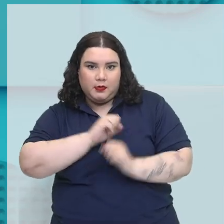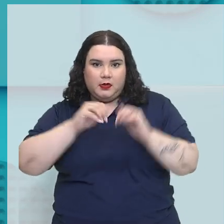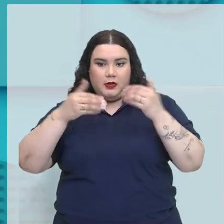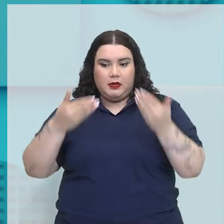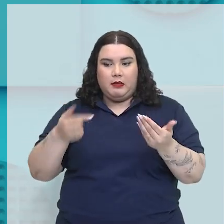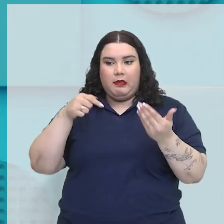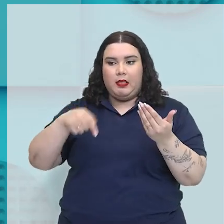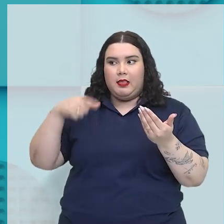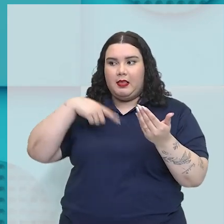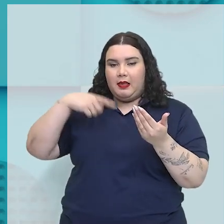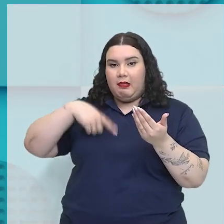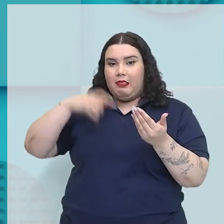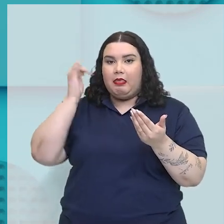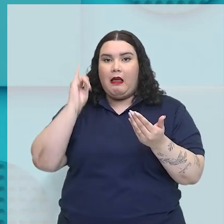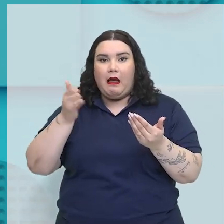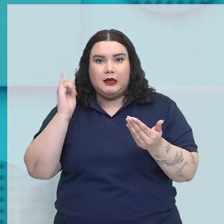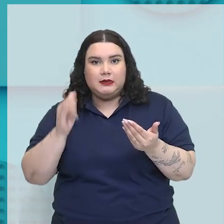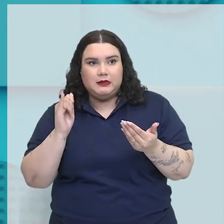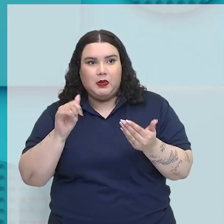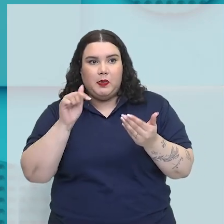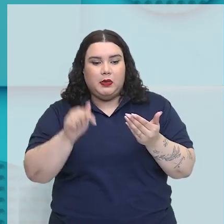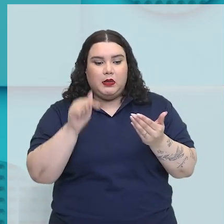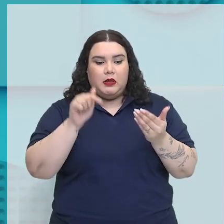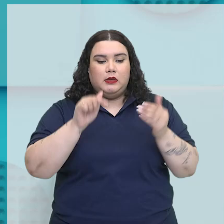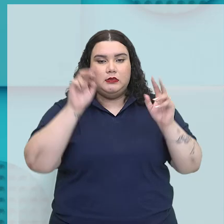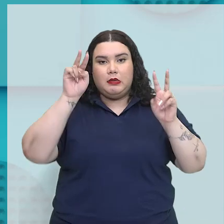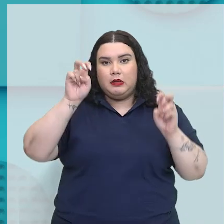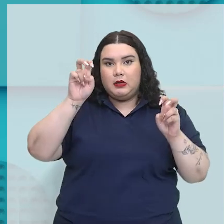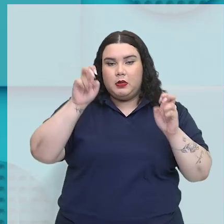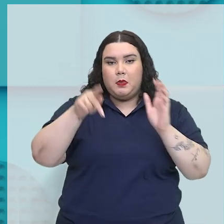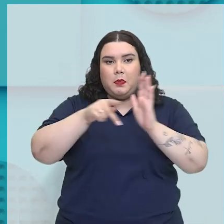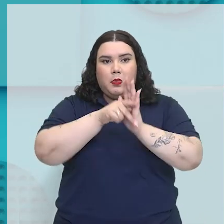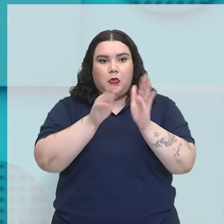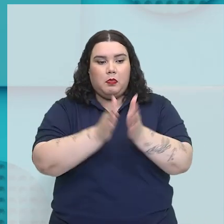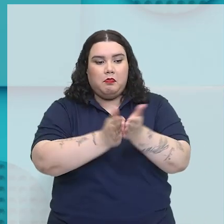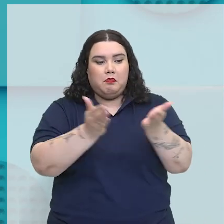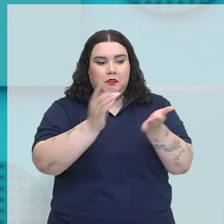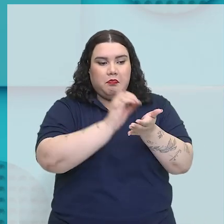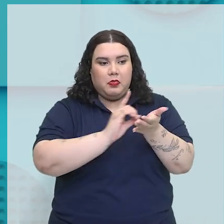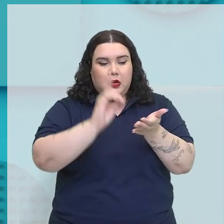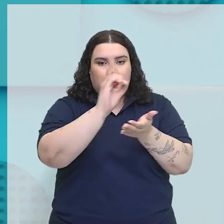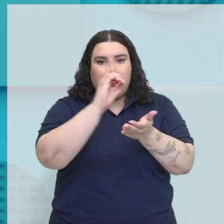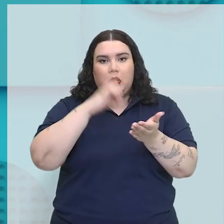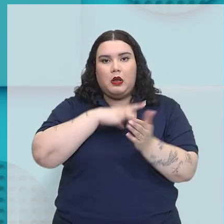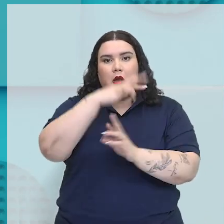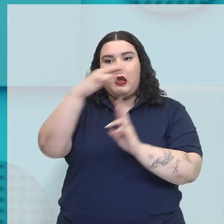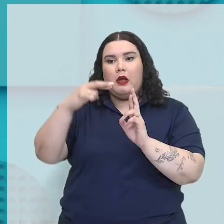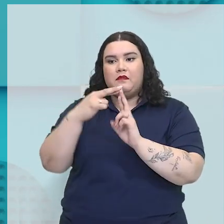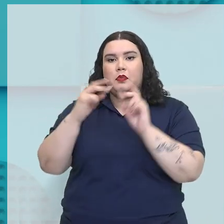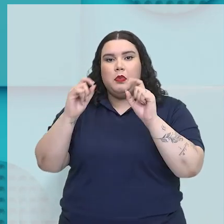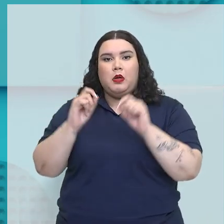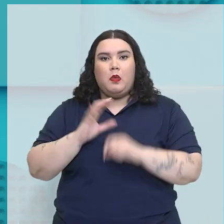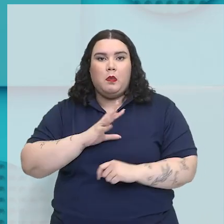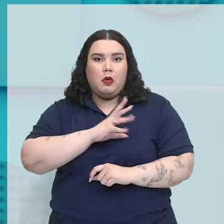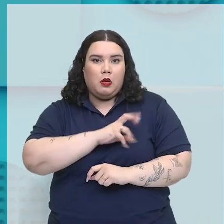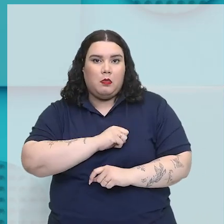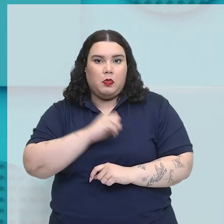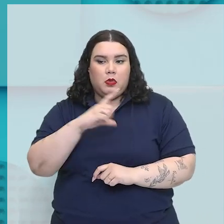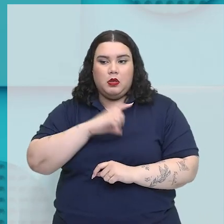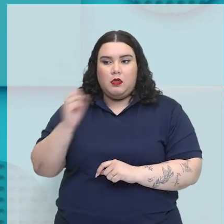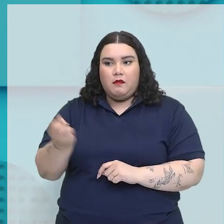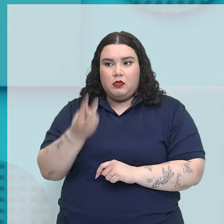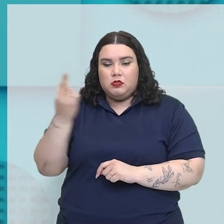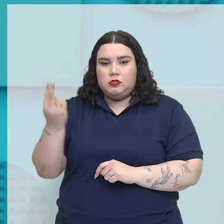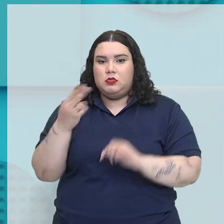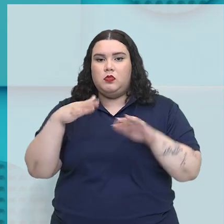narrado nesse trecho da Bíblia, que se refere à questão do valor que o amor tem, ou seja, todas as ações